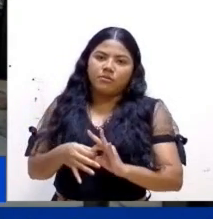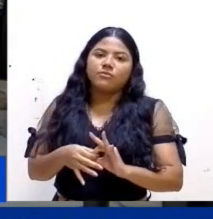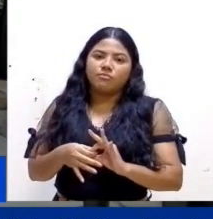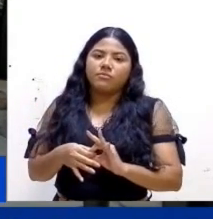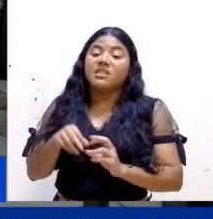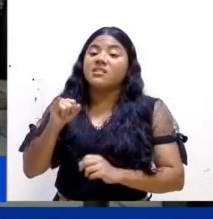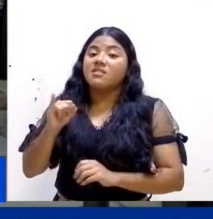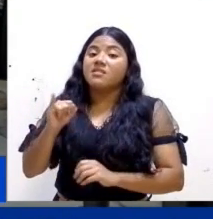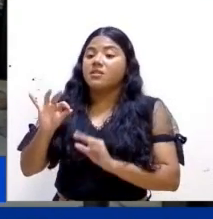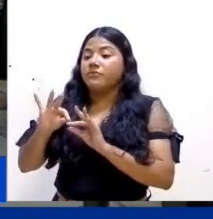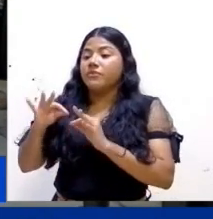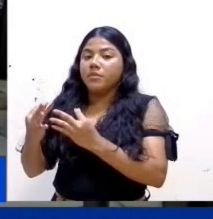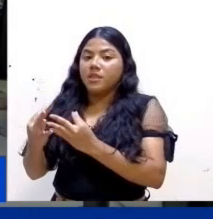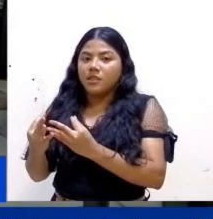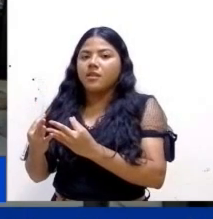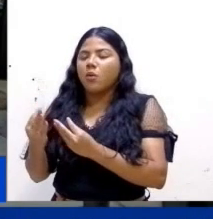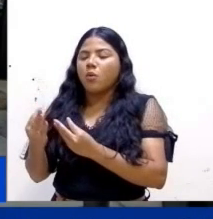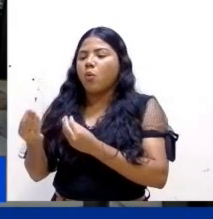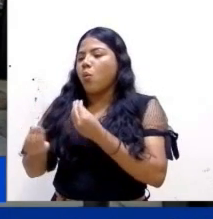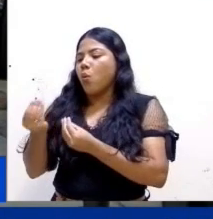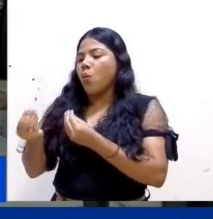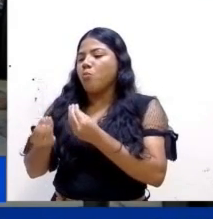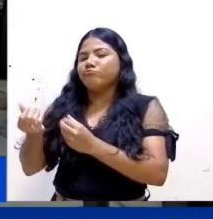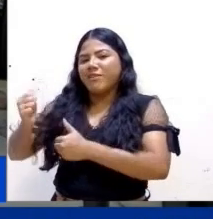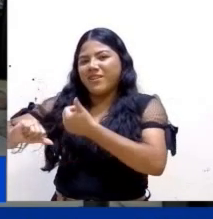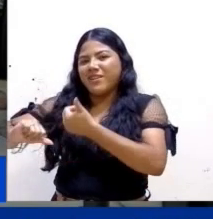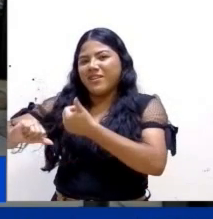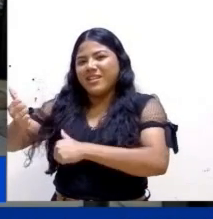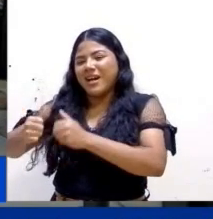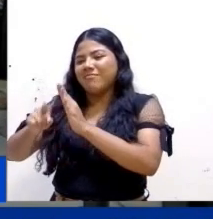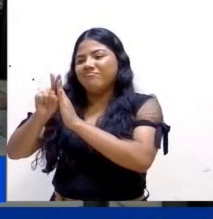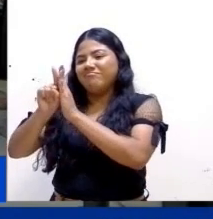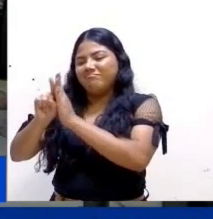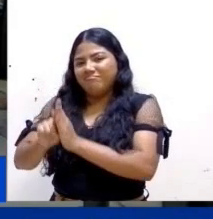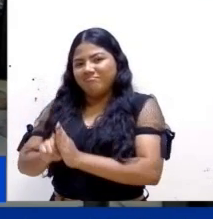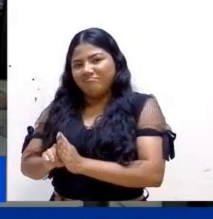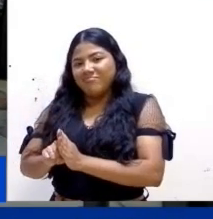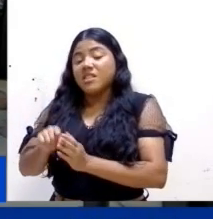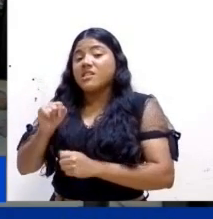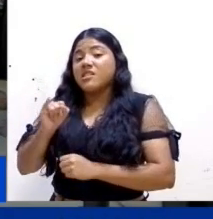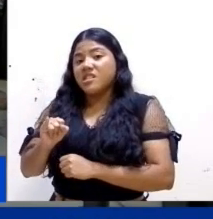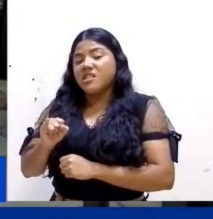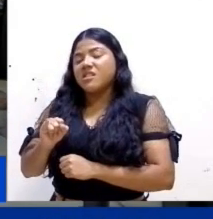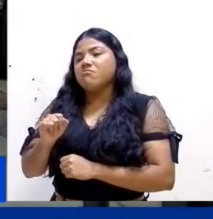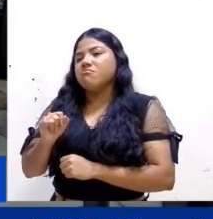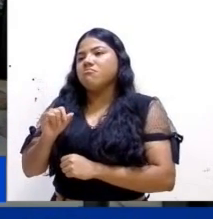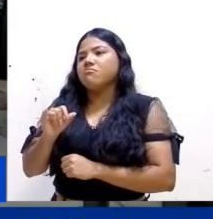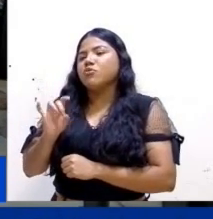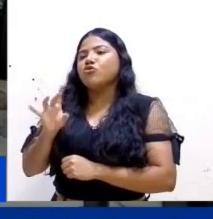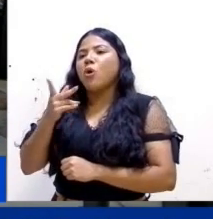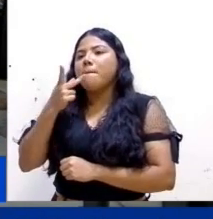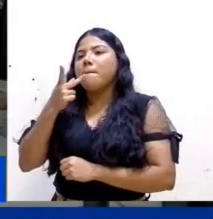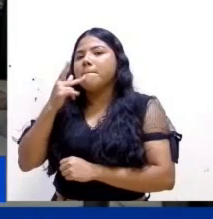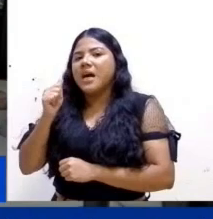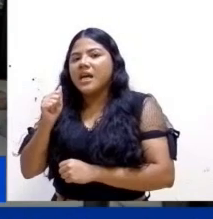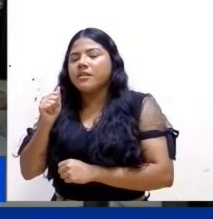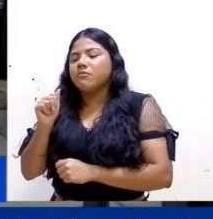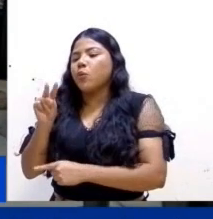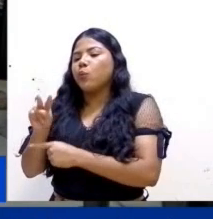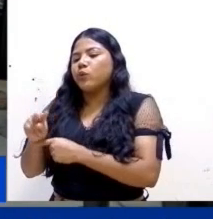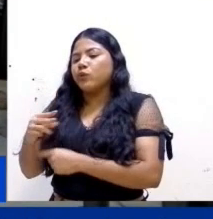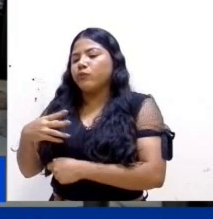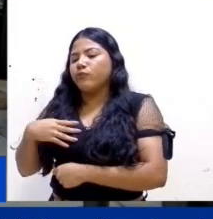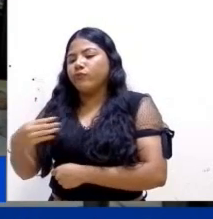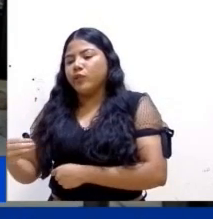familiar, que vai ser avaliado qual a melhor guarda. Se permanece guarda lateral, mais ampla do auditório, a palavra